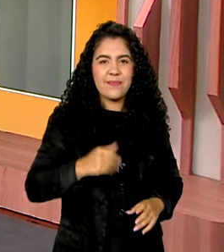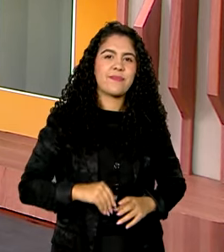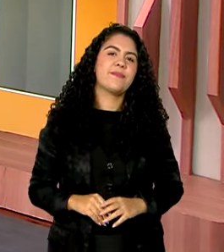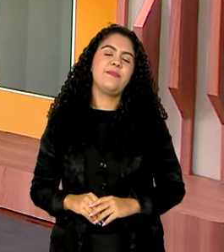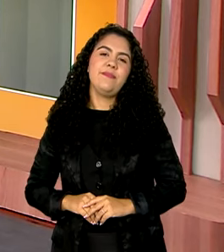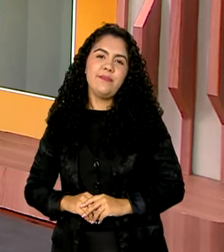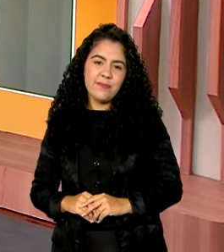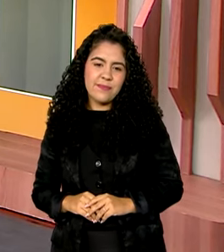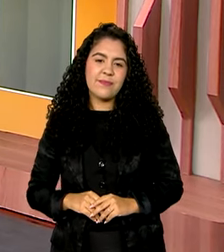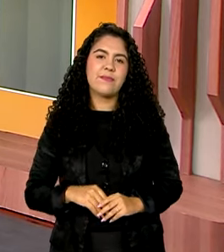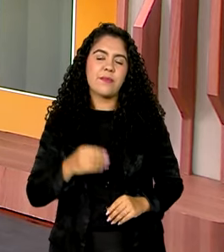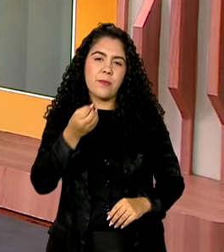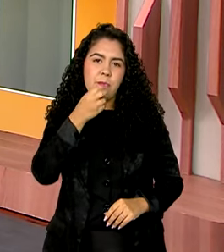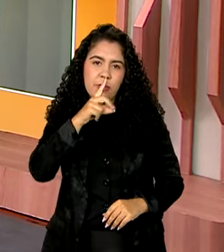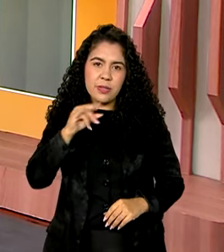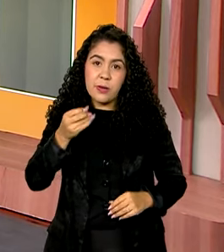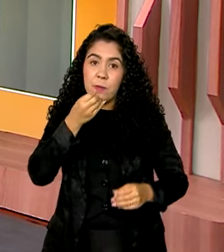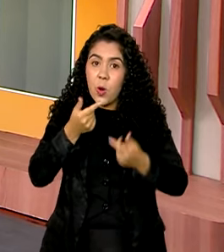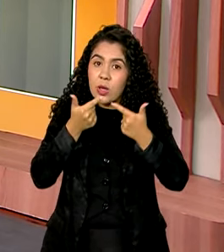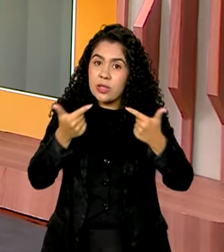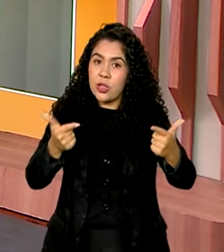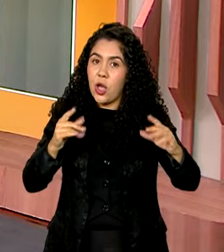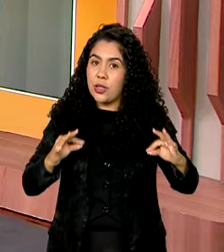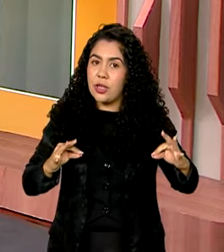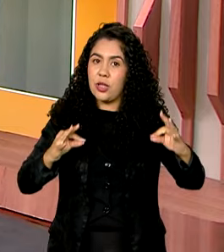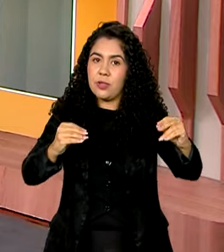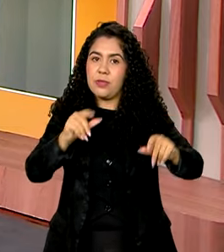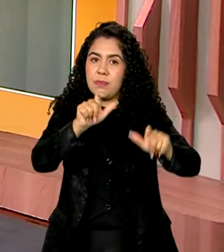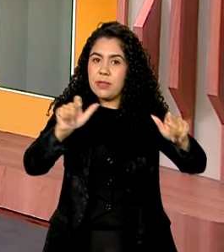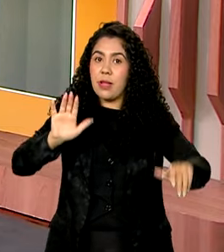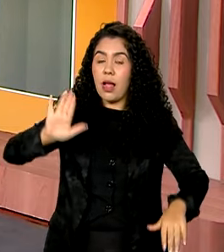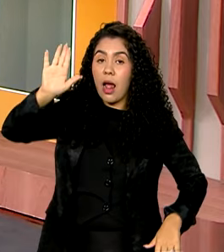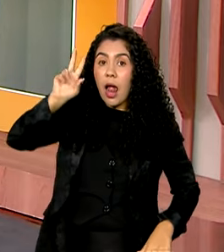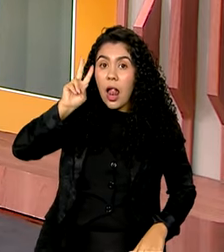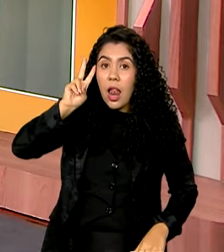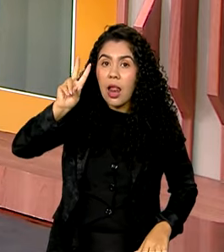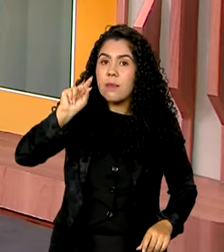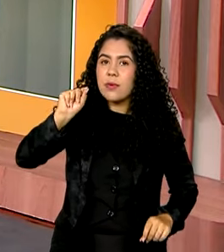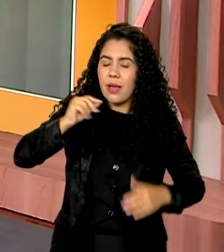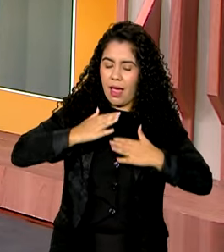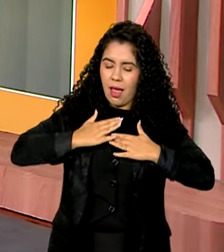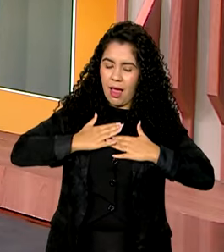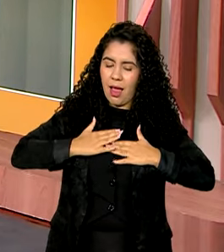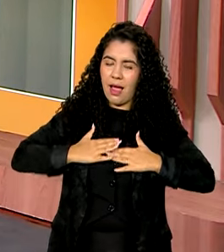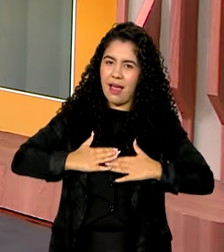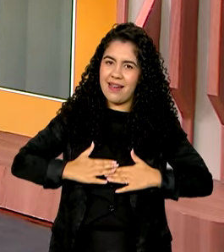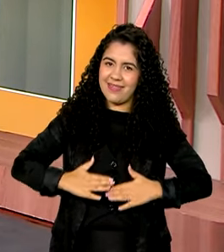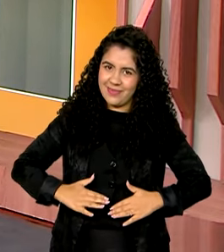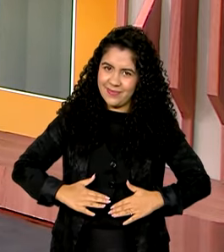Bom dia, grato, Vanessa. Boa sorte a todos os candidatos. Lembrem também de levar calma para a hora da prova, tá?